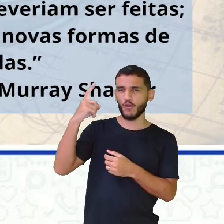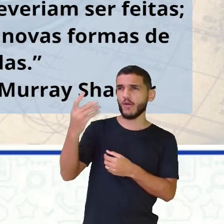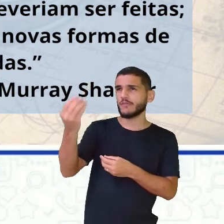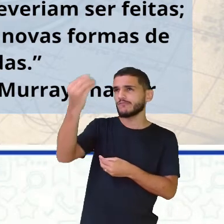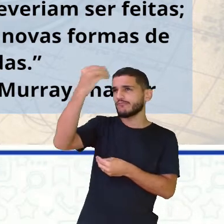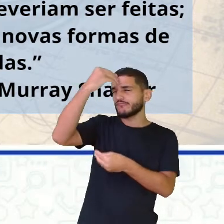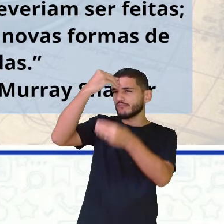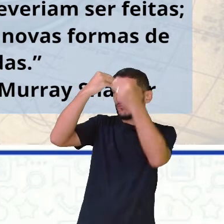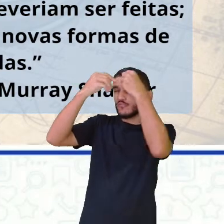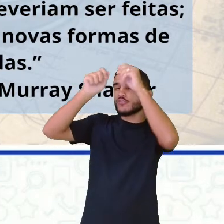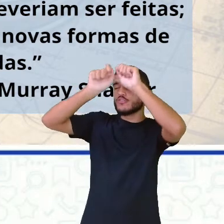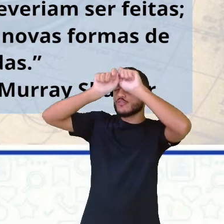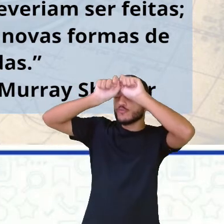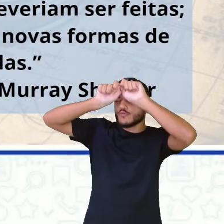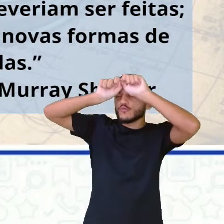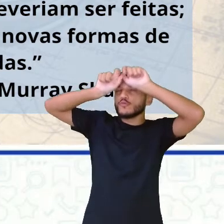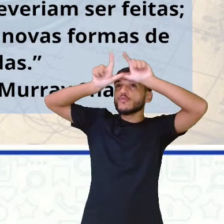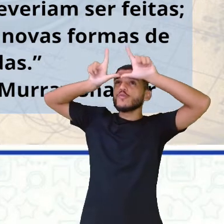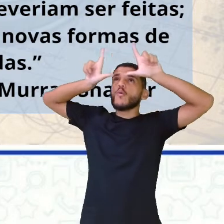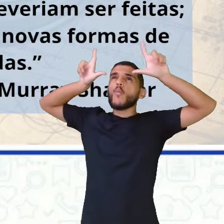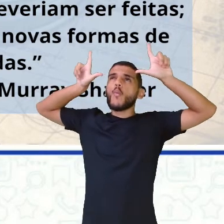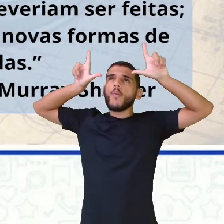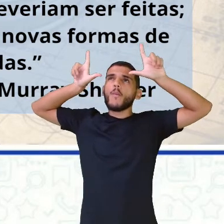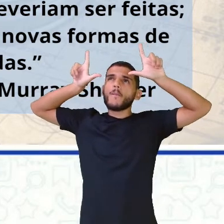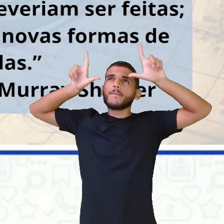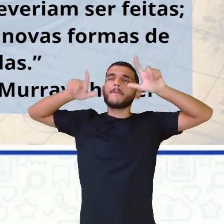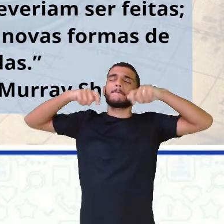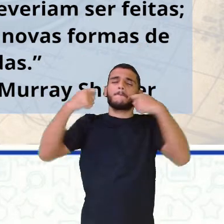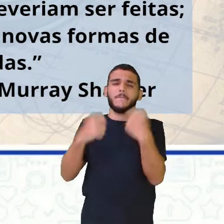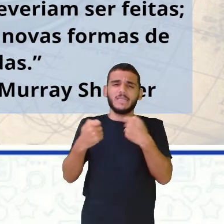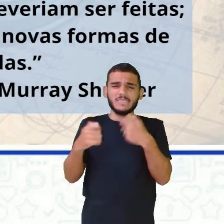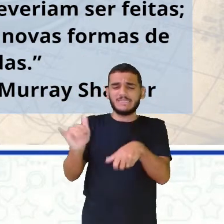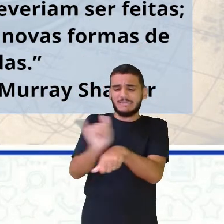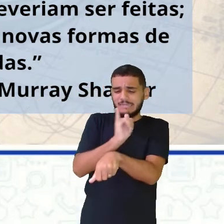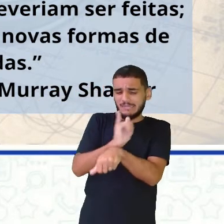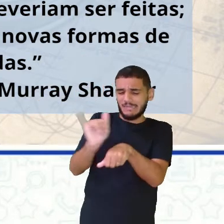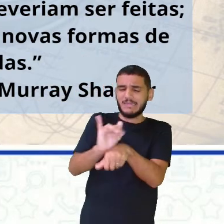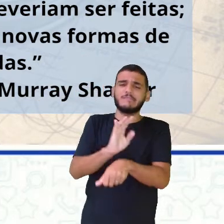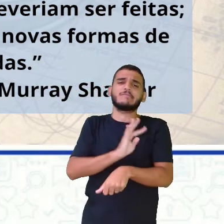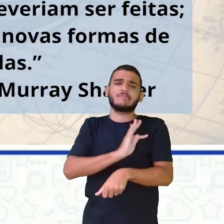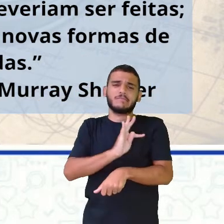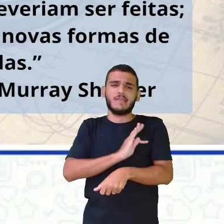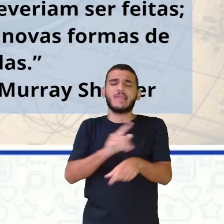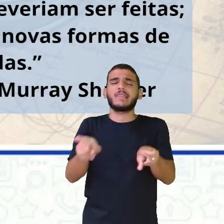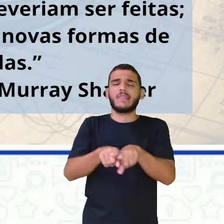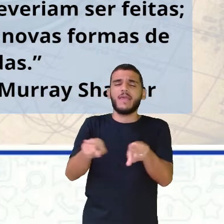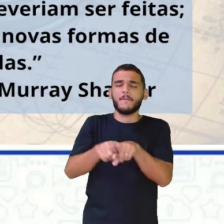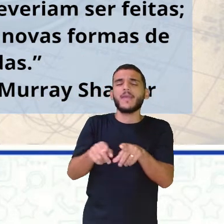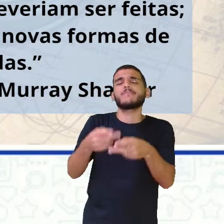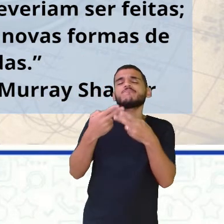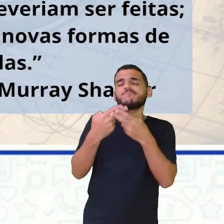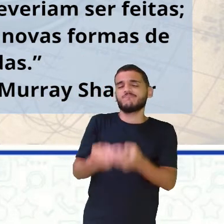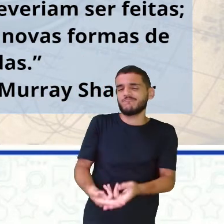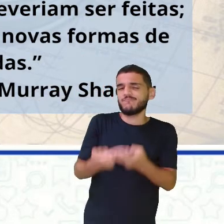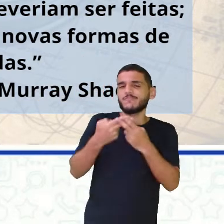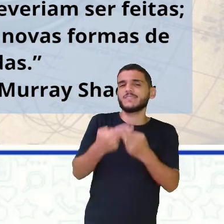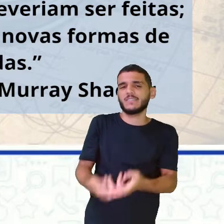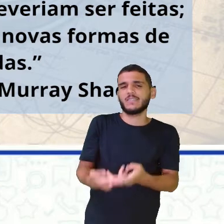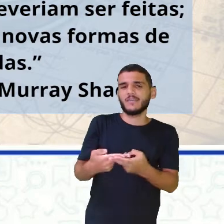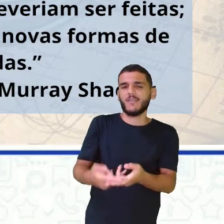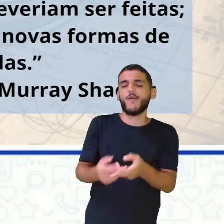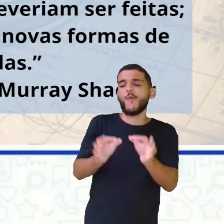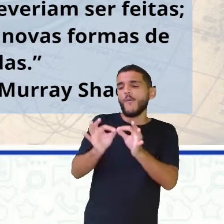envolveria muita técnica e paciência. Milhares de gravações deveriam ser feitas, milhares de medições